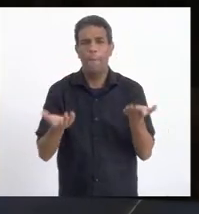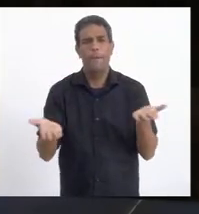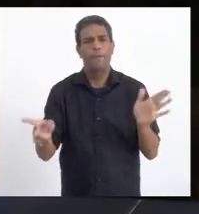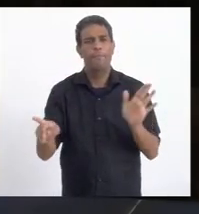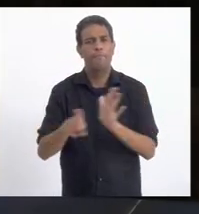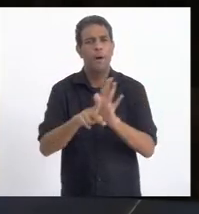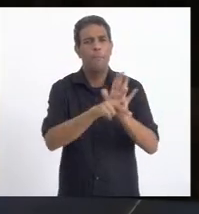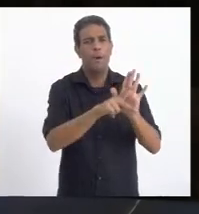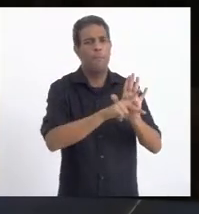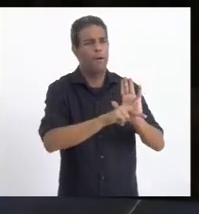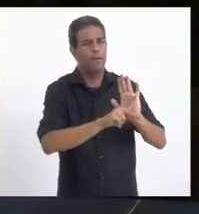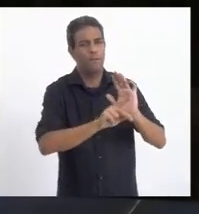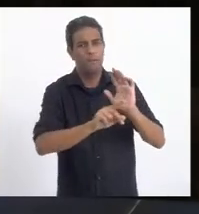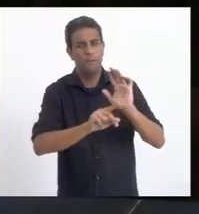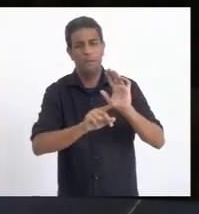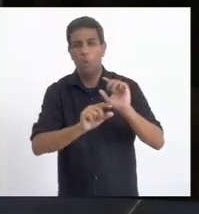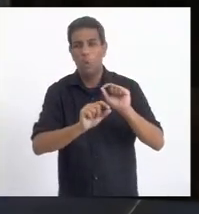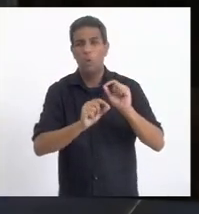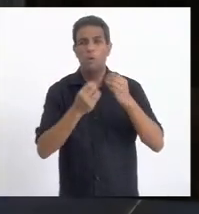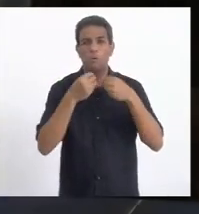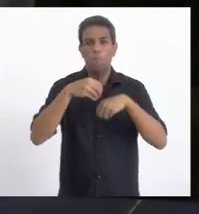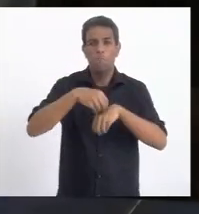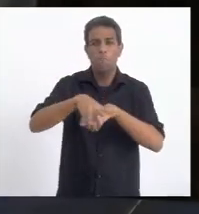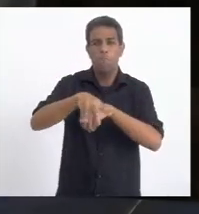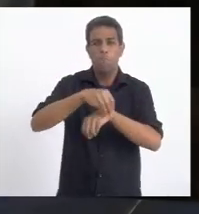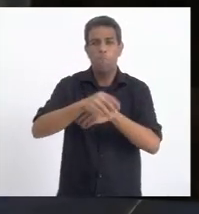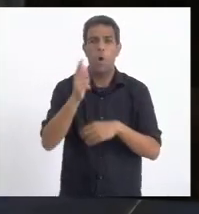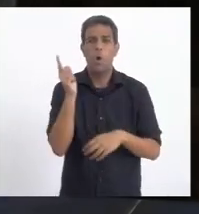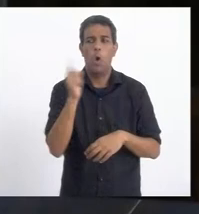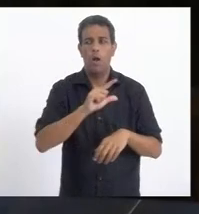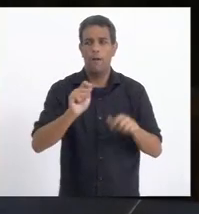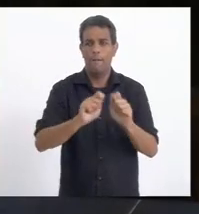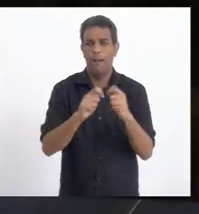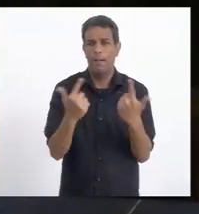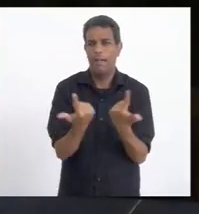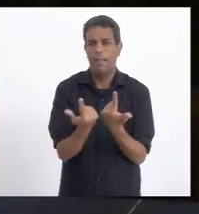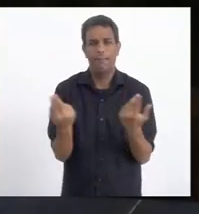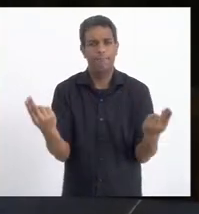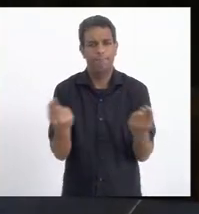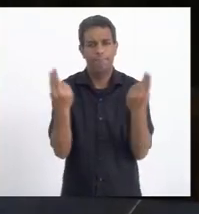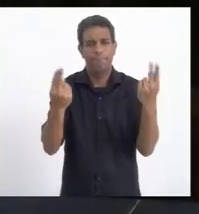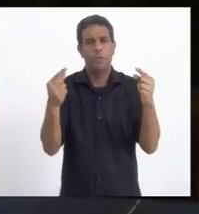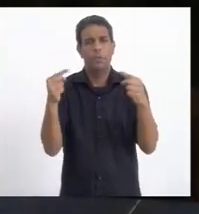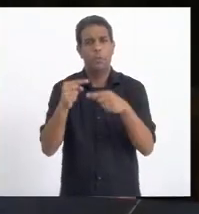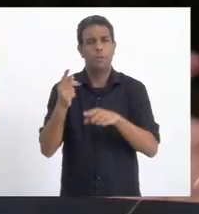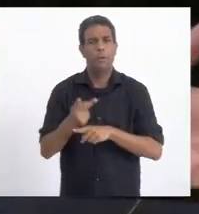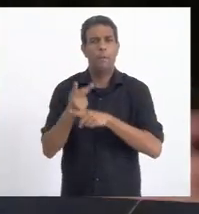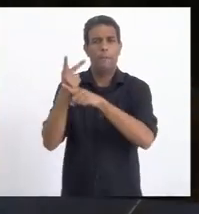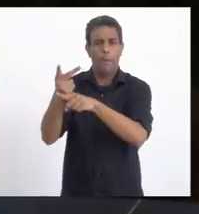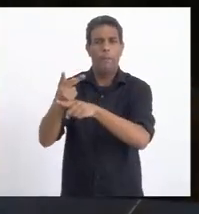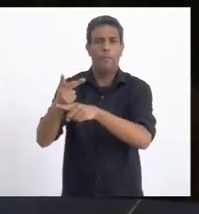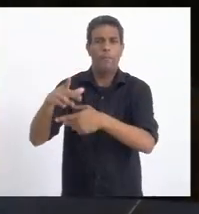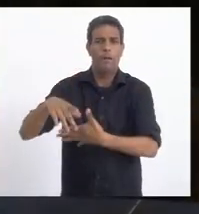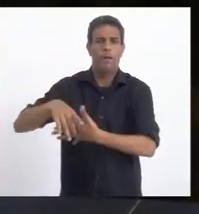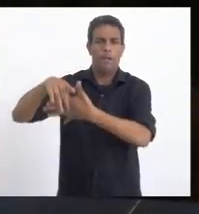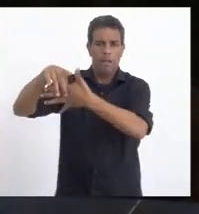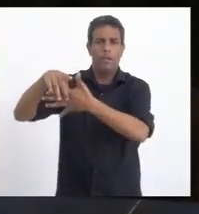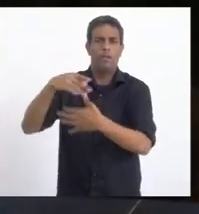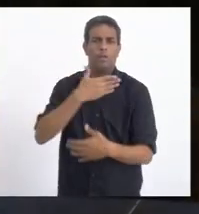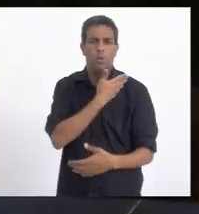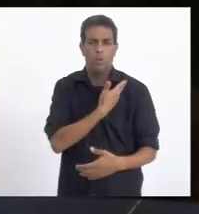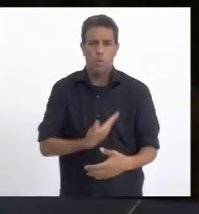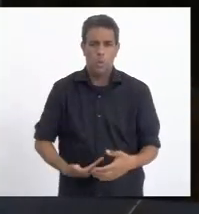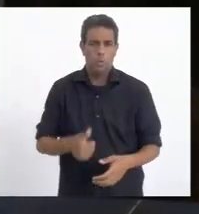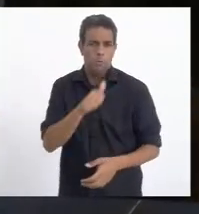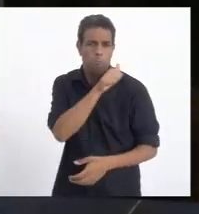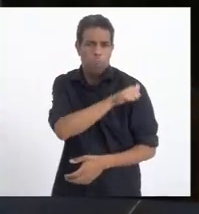aventou-se a possibilidade até o do próprio da mensagem não a sua casa da gente procurou o líder de governo aqui dá